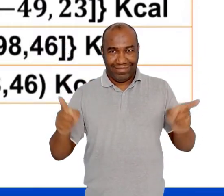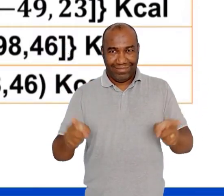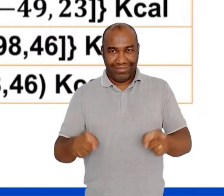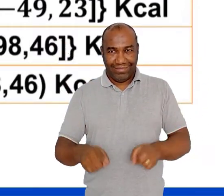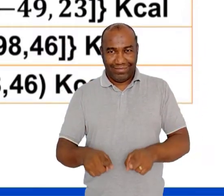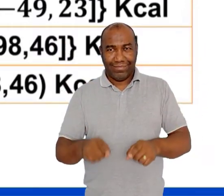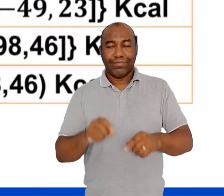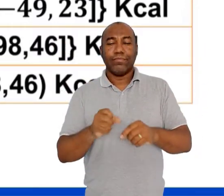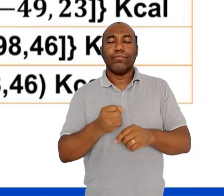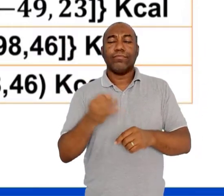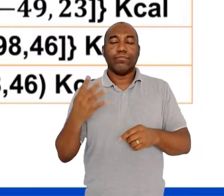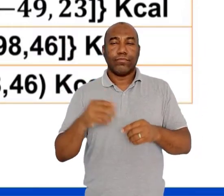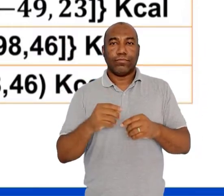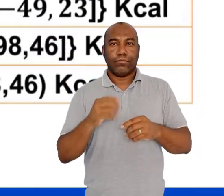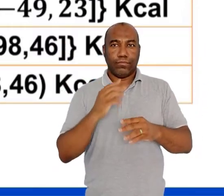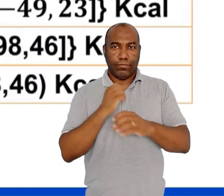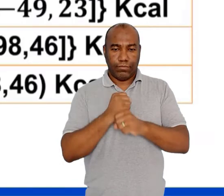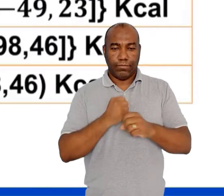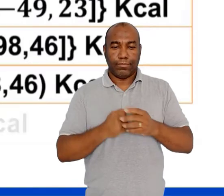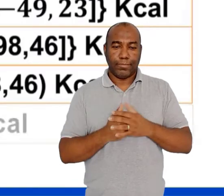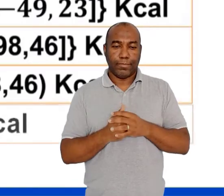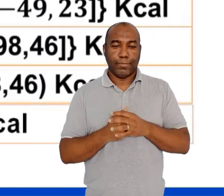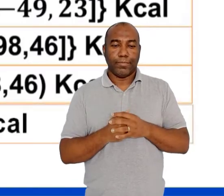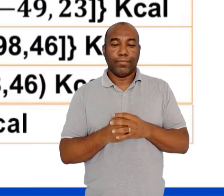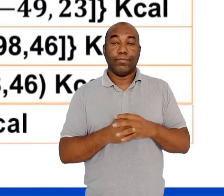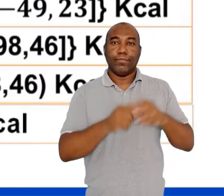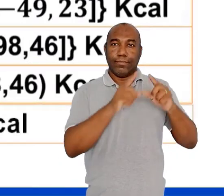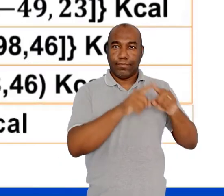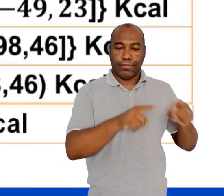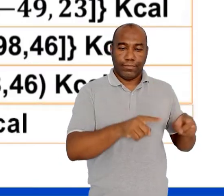e conservar o sinal de menos. Então, menos